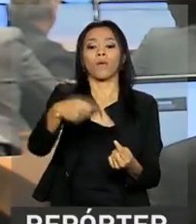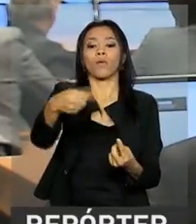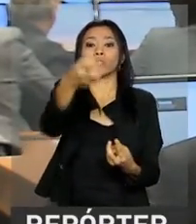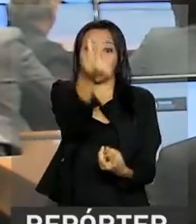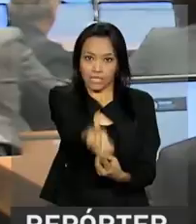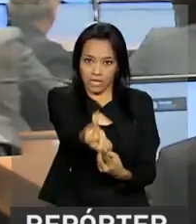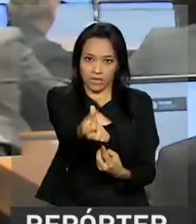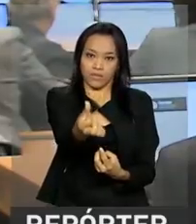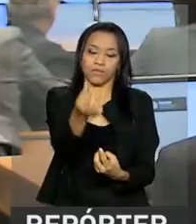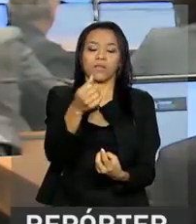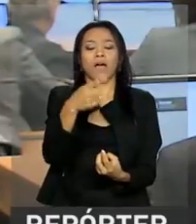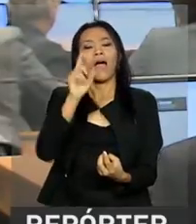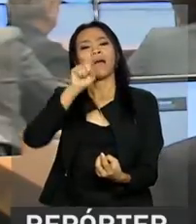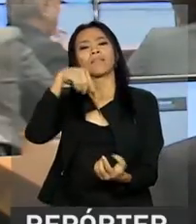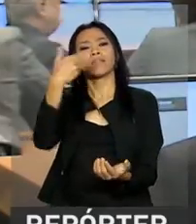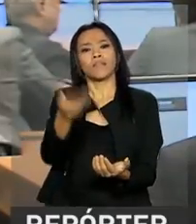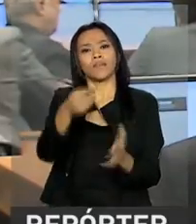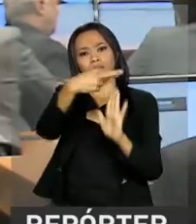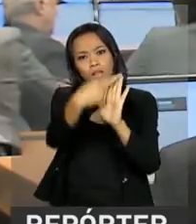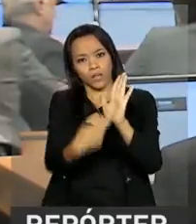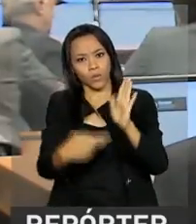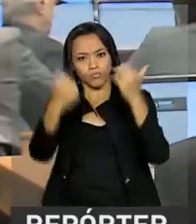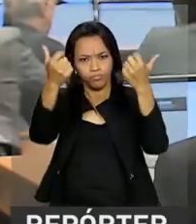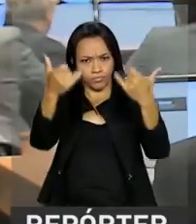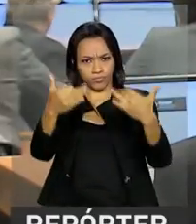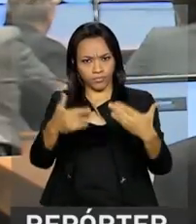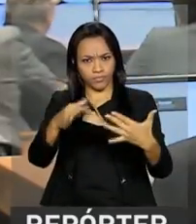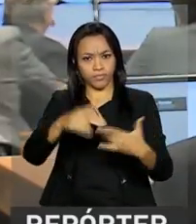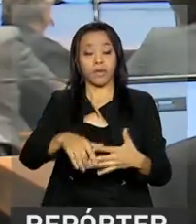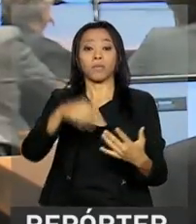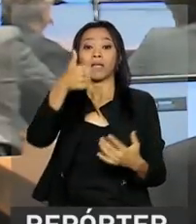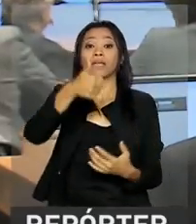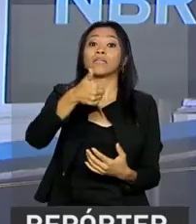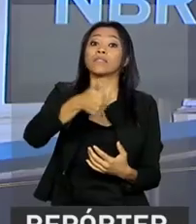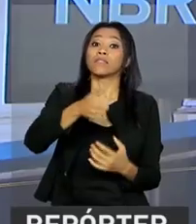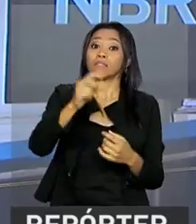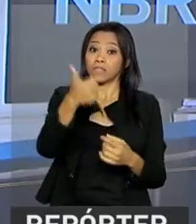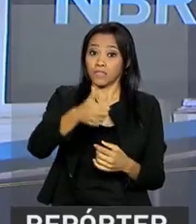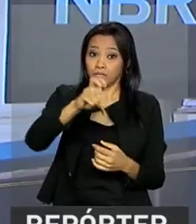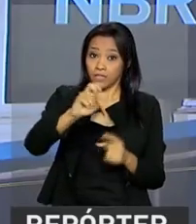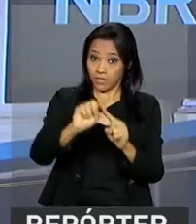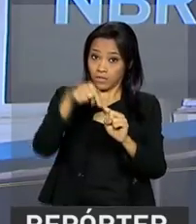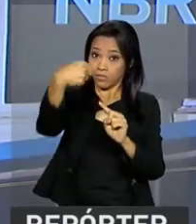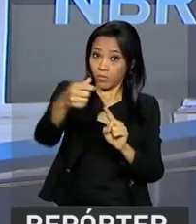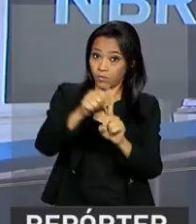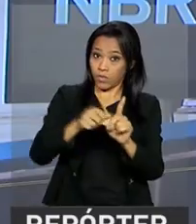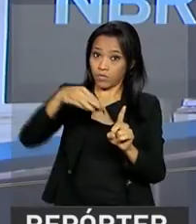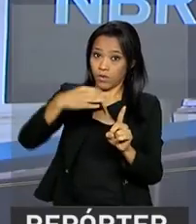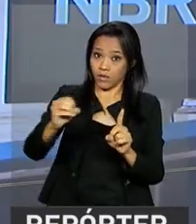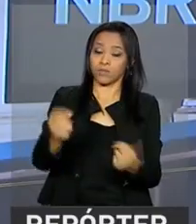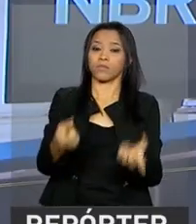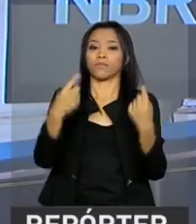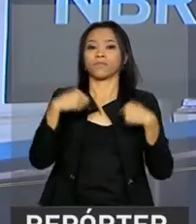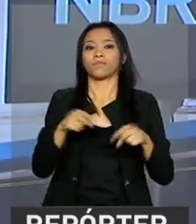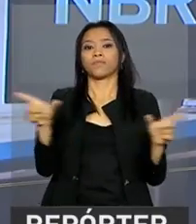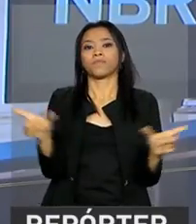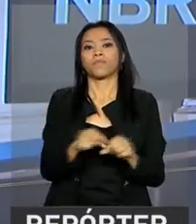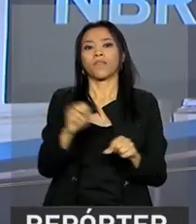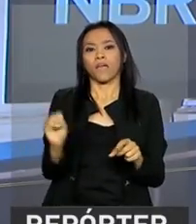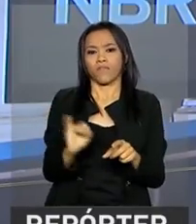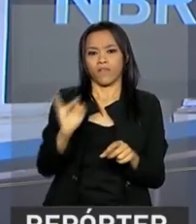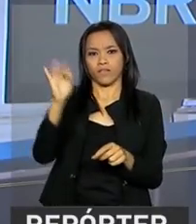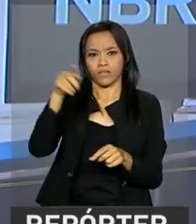apresentação do parecer do relator prevista para a segunda quinzena de março ea prévia da inflação em fevereiro